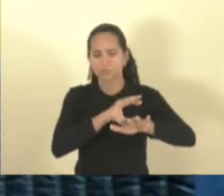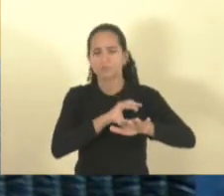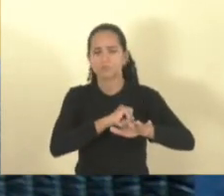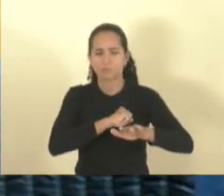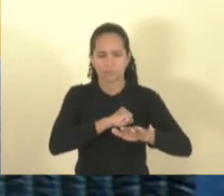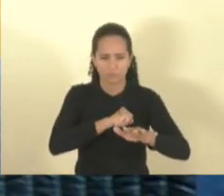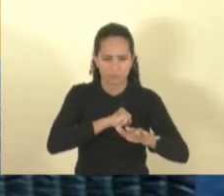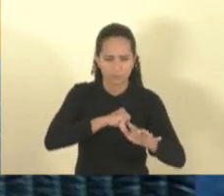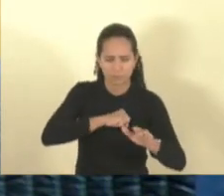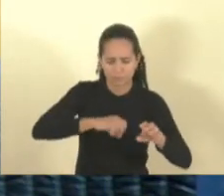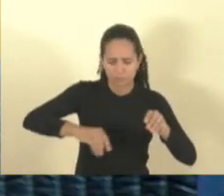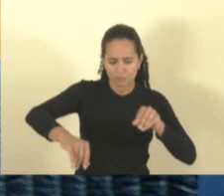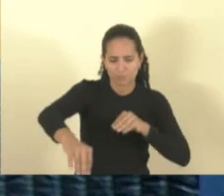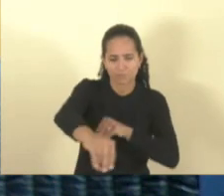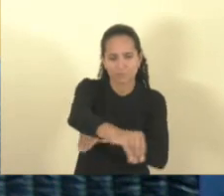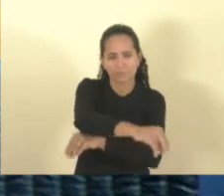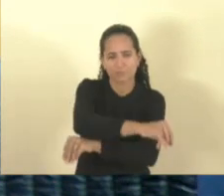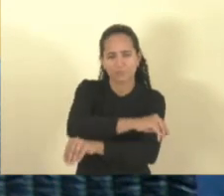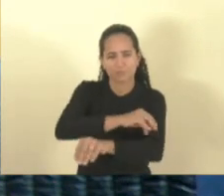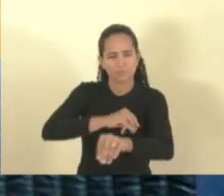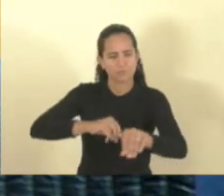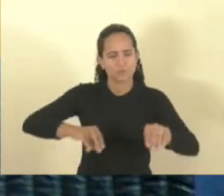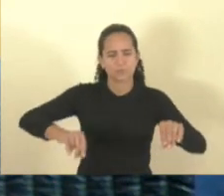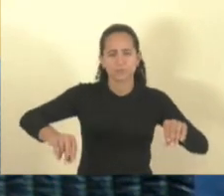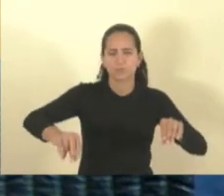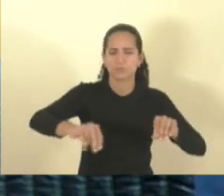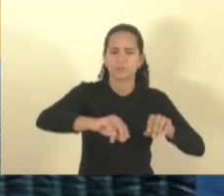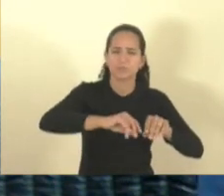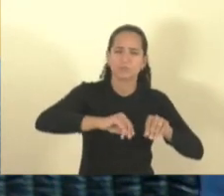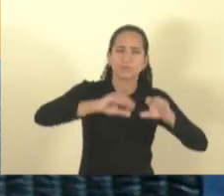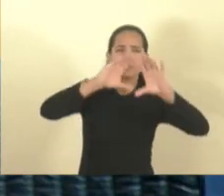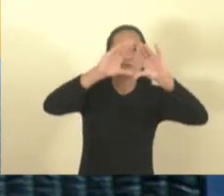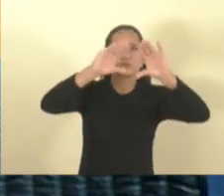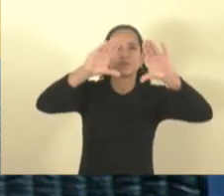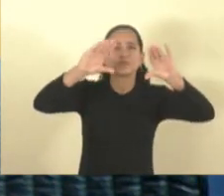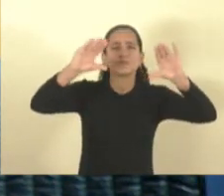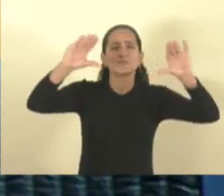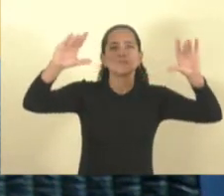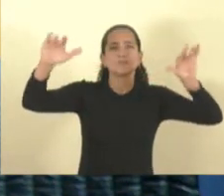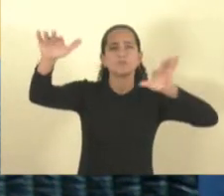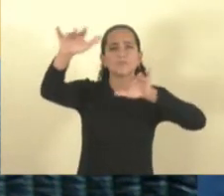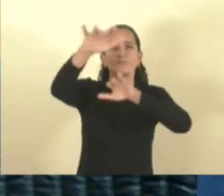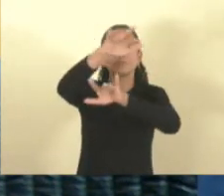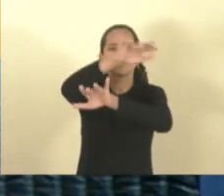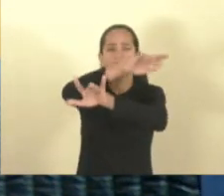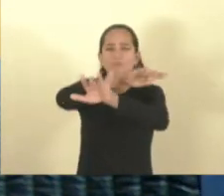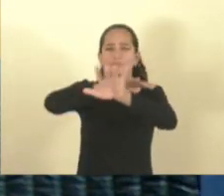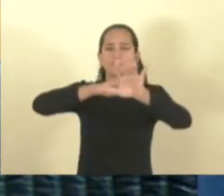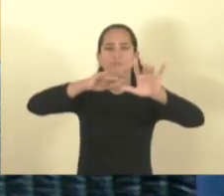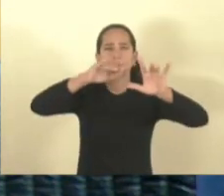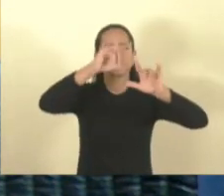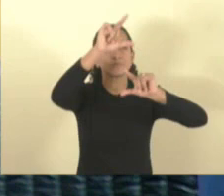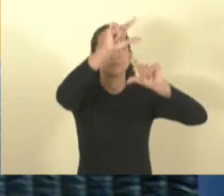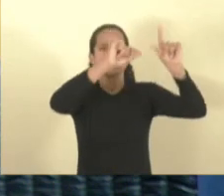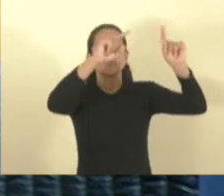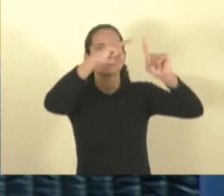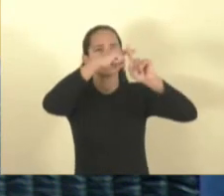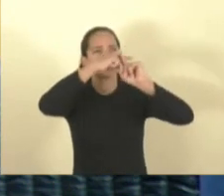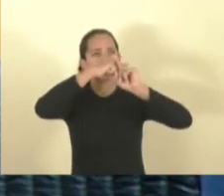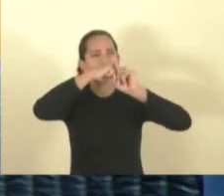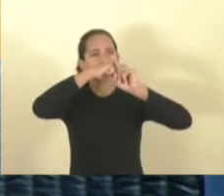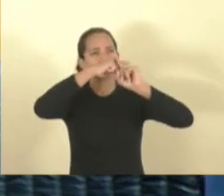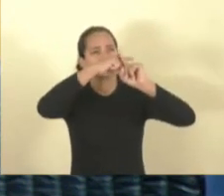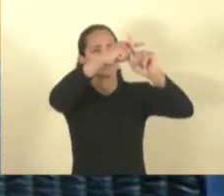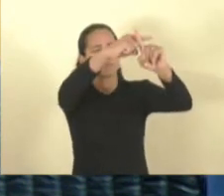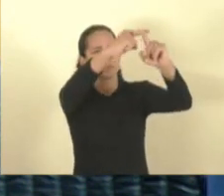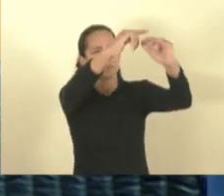esperança, a terra desce. Se em teu formoso céu risonho e límpido a imagem do